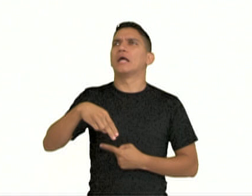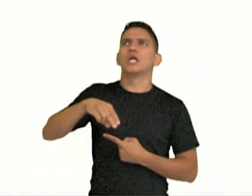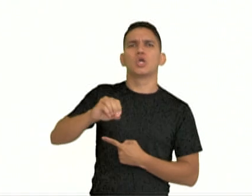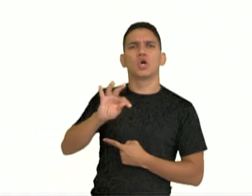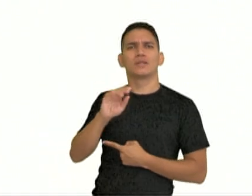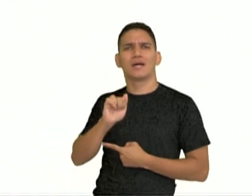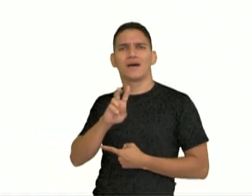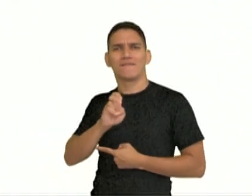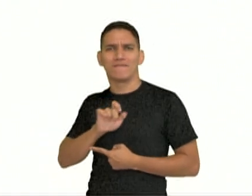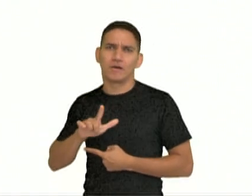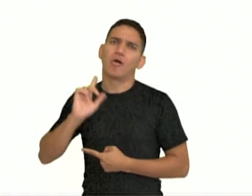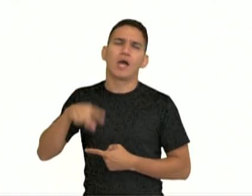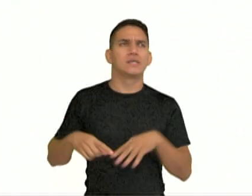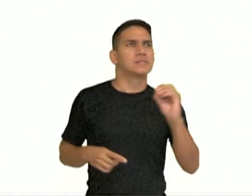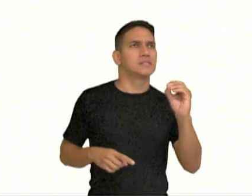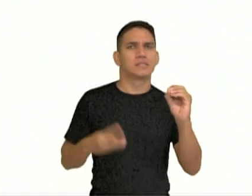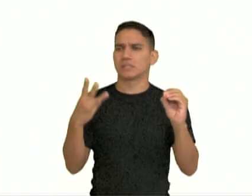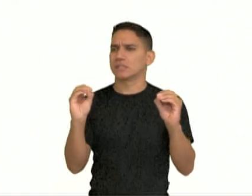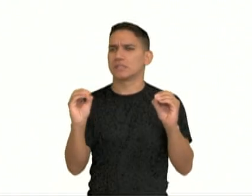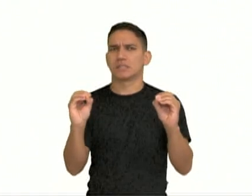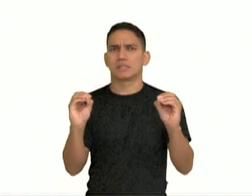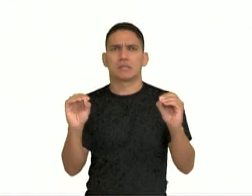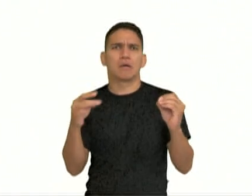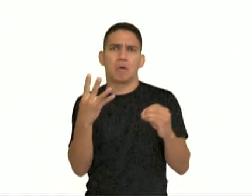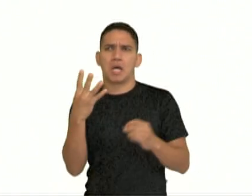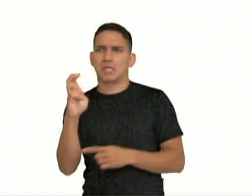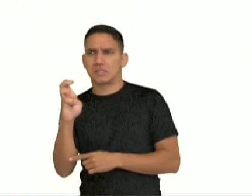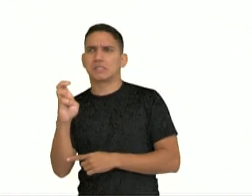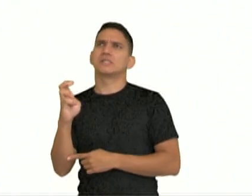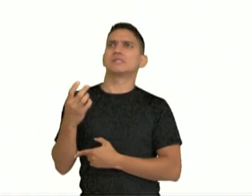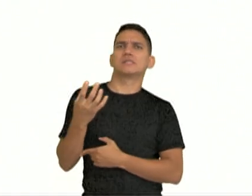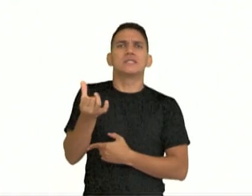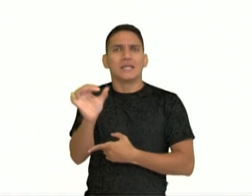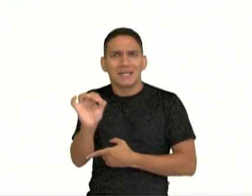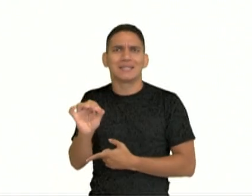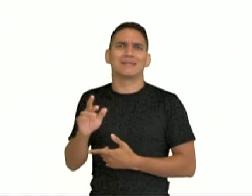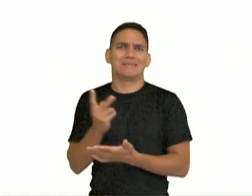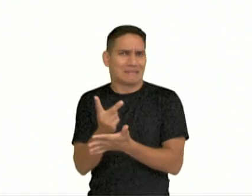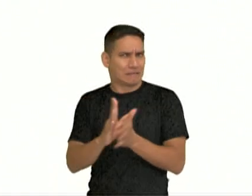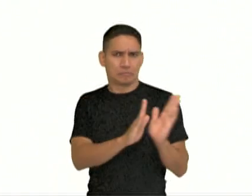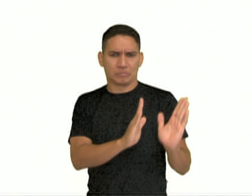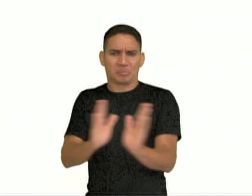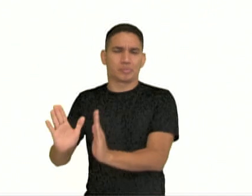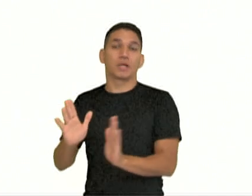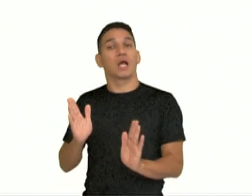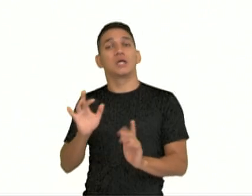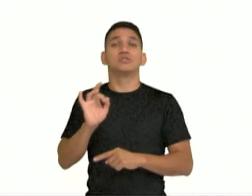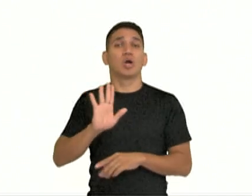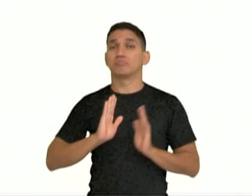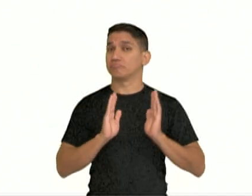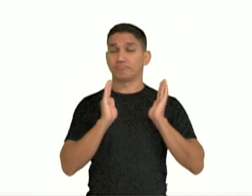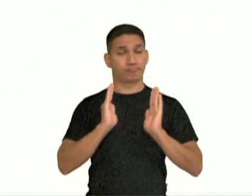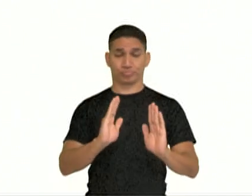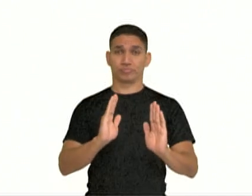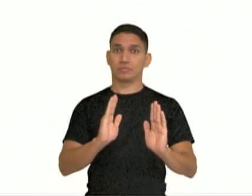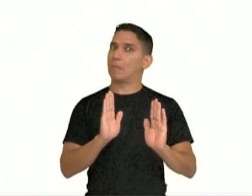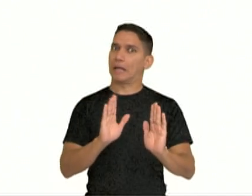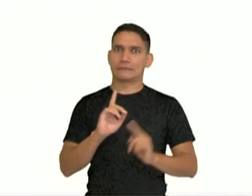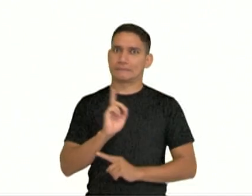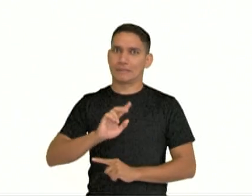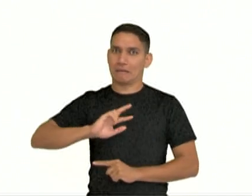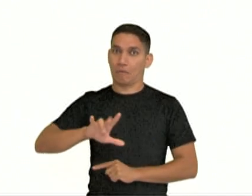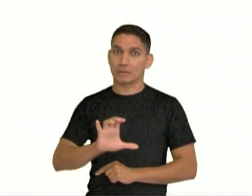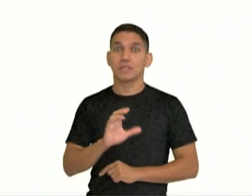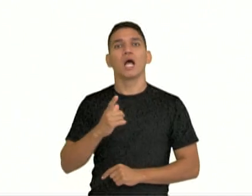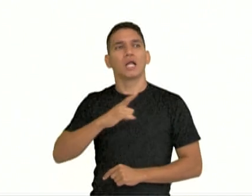0, é 30, 45 e 60. Lembra? 30, 45 e 60. E aí a gente só ficou nesses. Mas não, nós